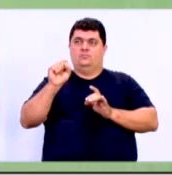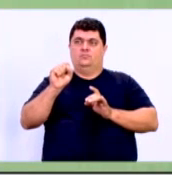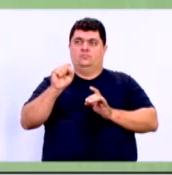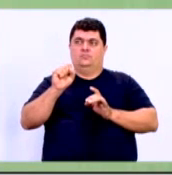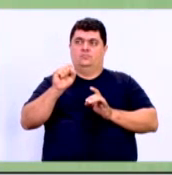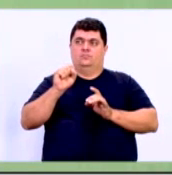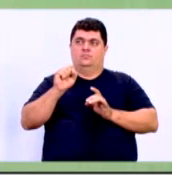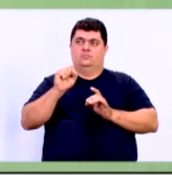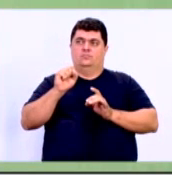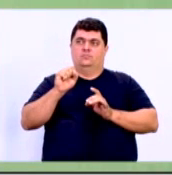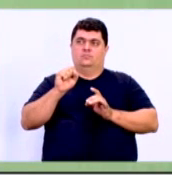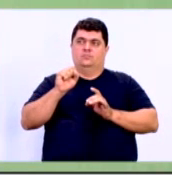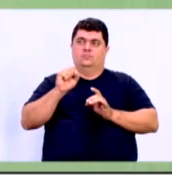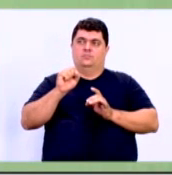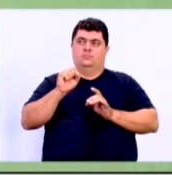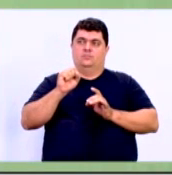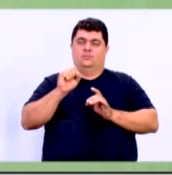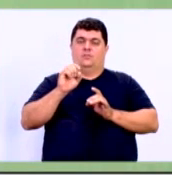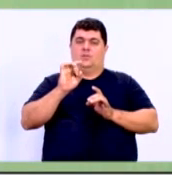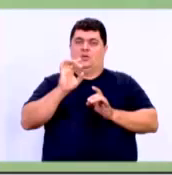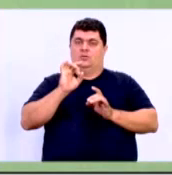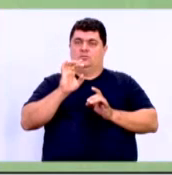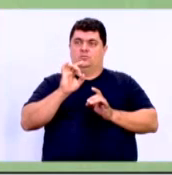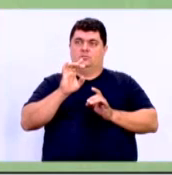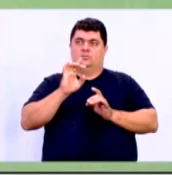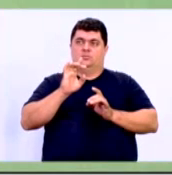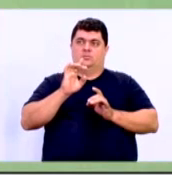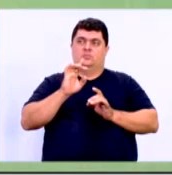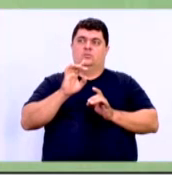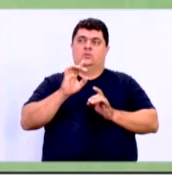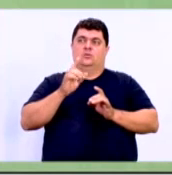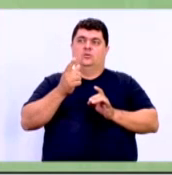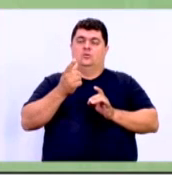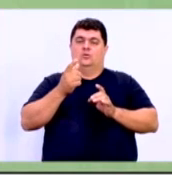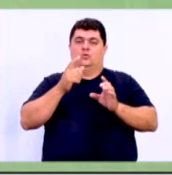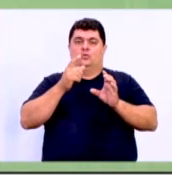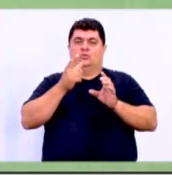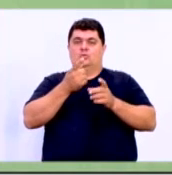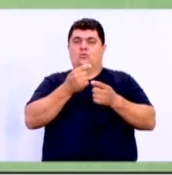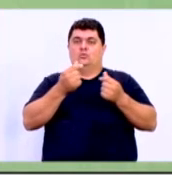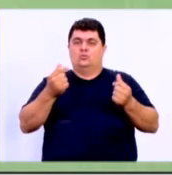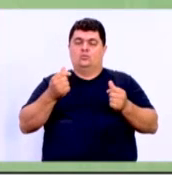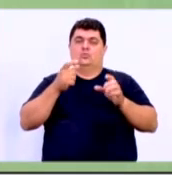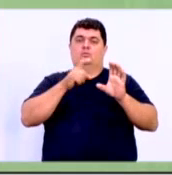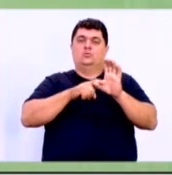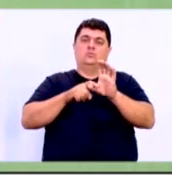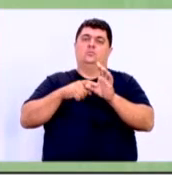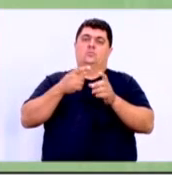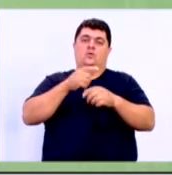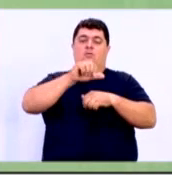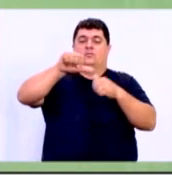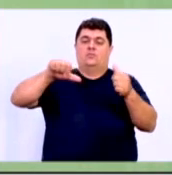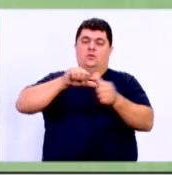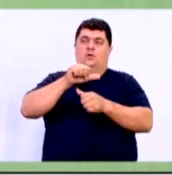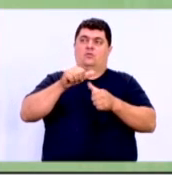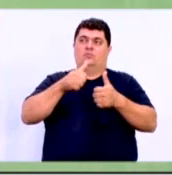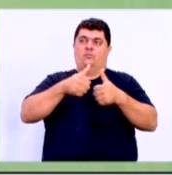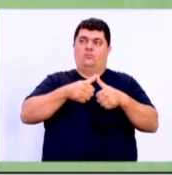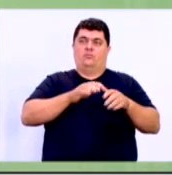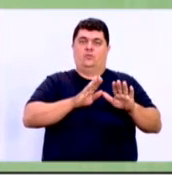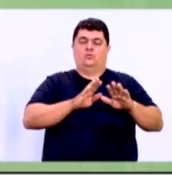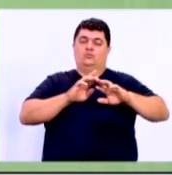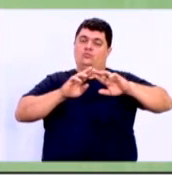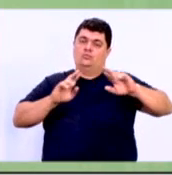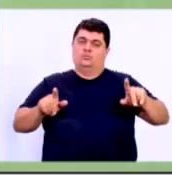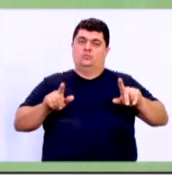desculpe. Segundo o qual se alocam aos produtos fabricados somente os gastos, custos e despesas variáveis. Os gastos fixos são